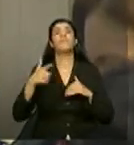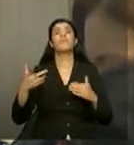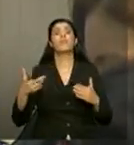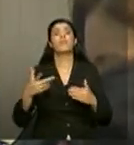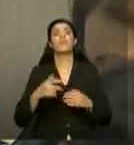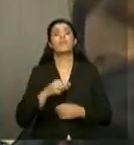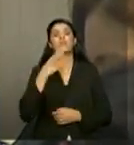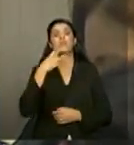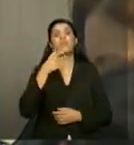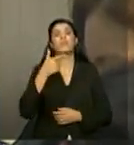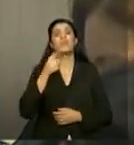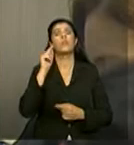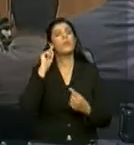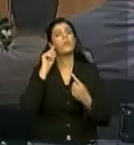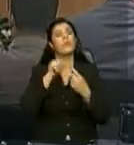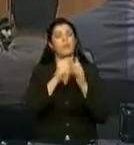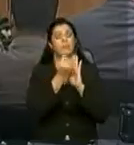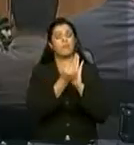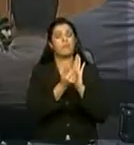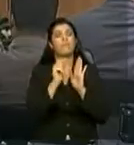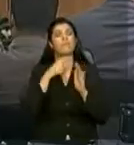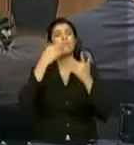32 pontos com o tempo